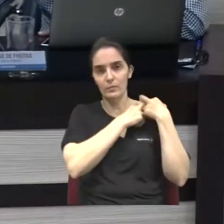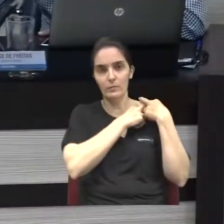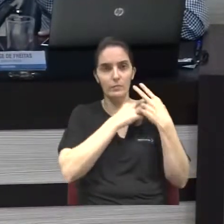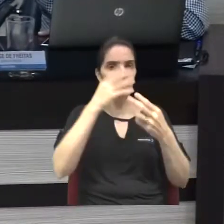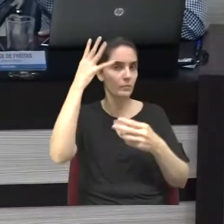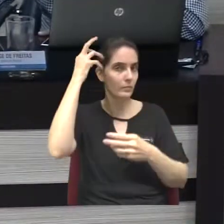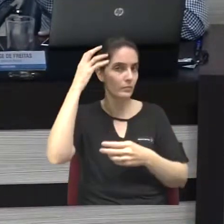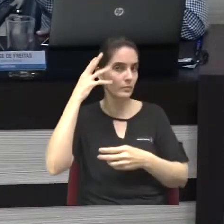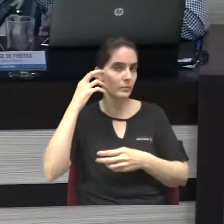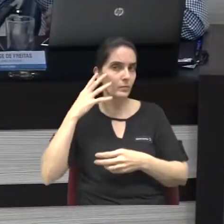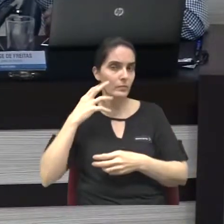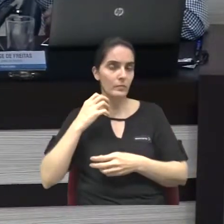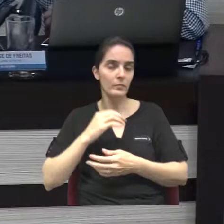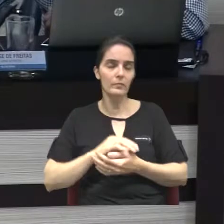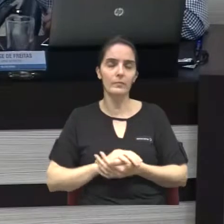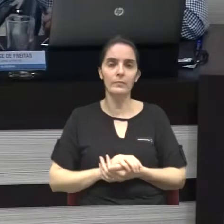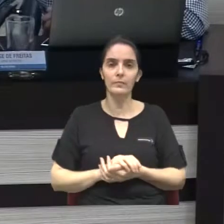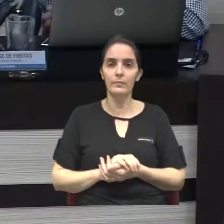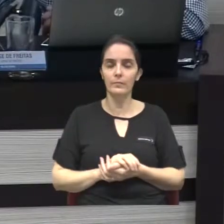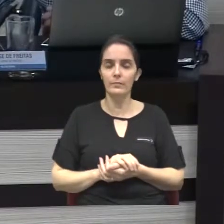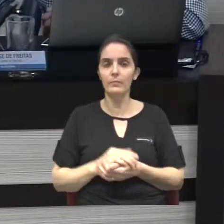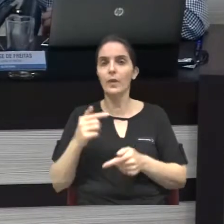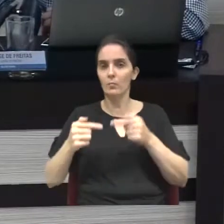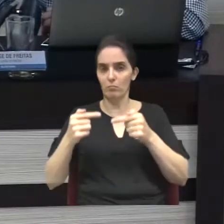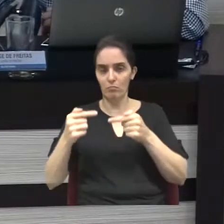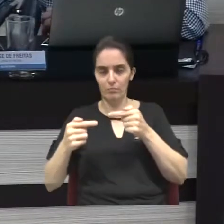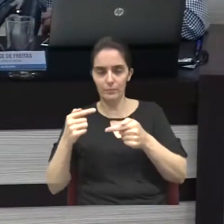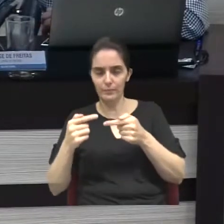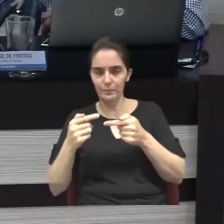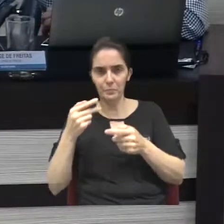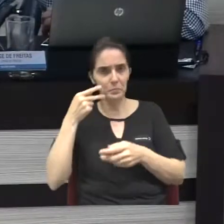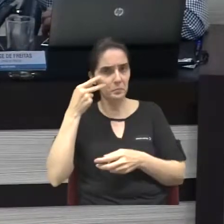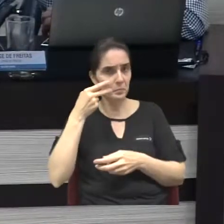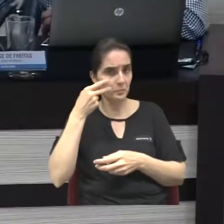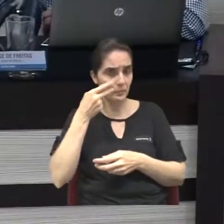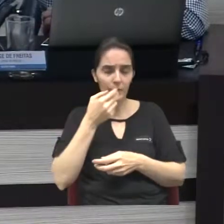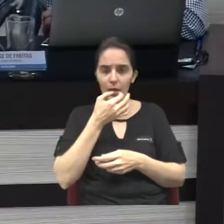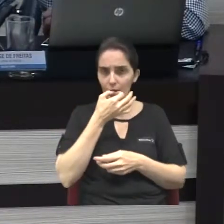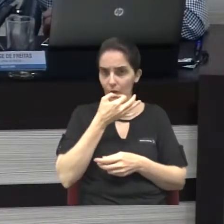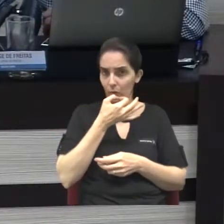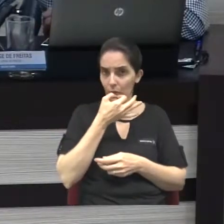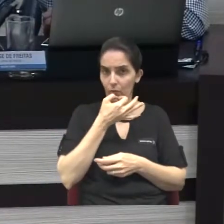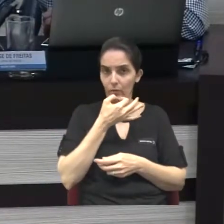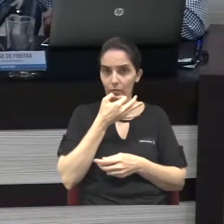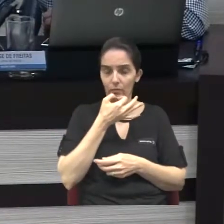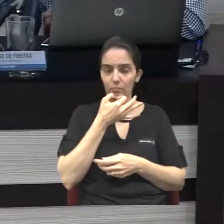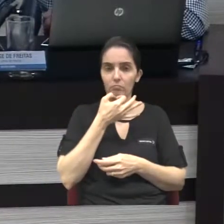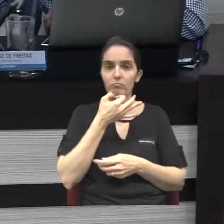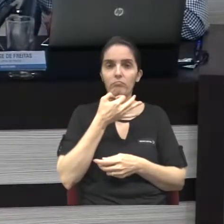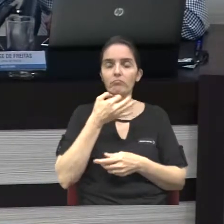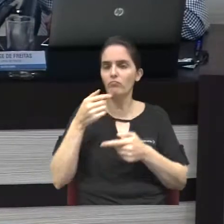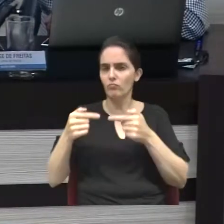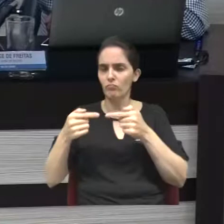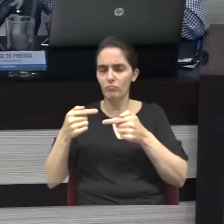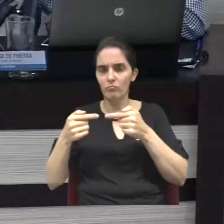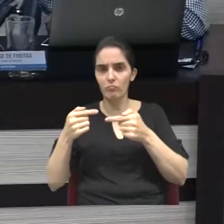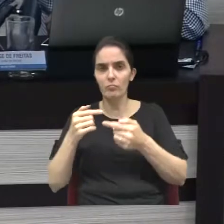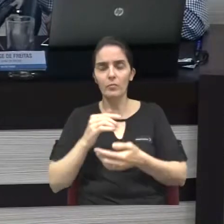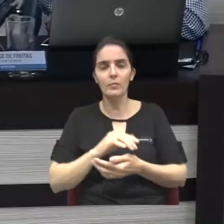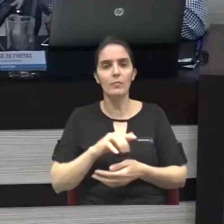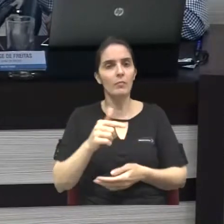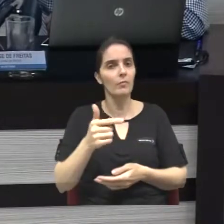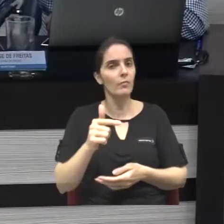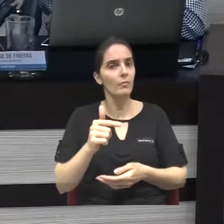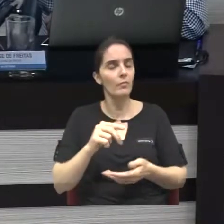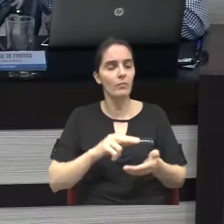O requerimento 438, barra 19, está em discussão. algum vereador deseja discutir o requerimento? Não